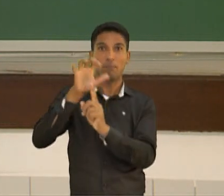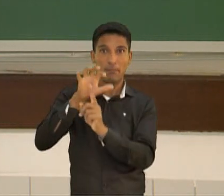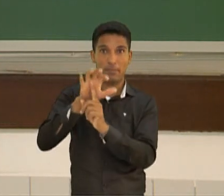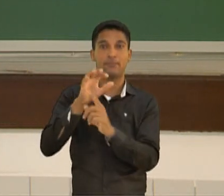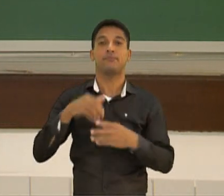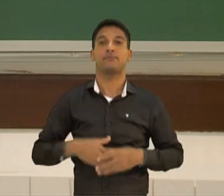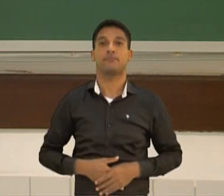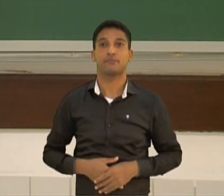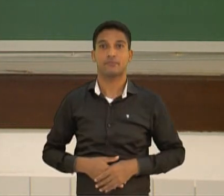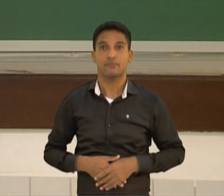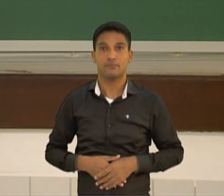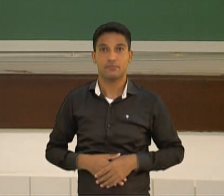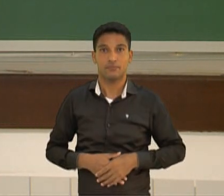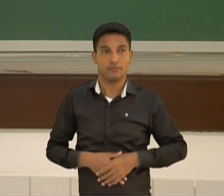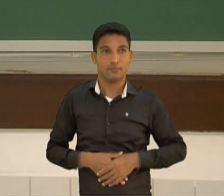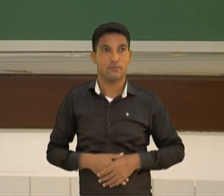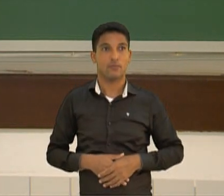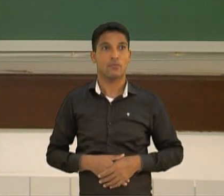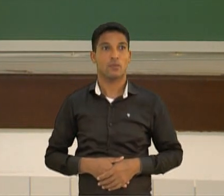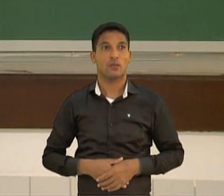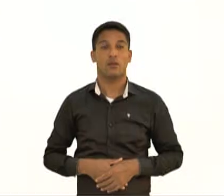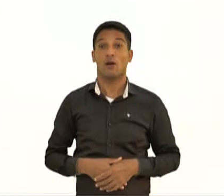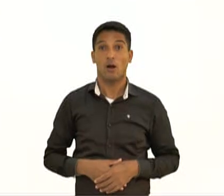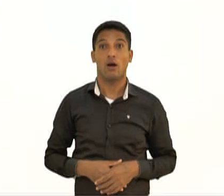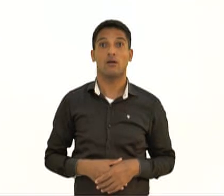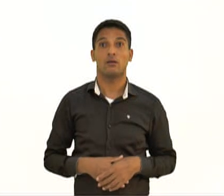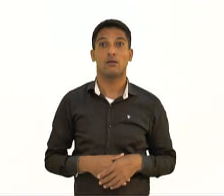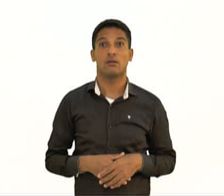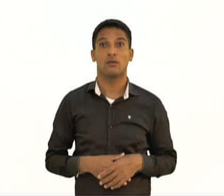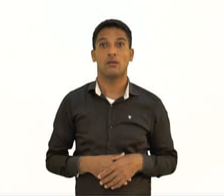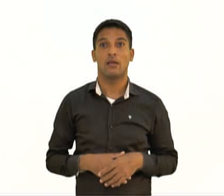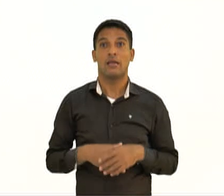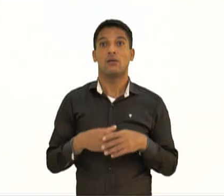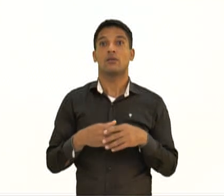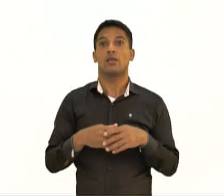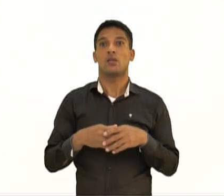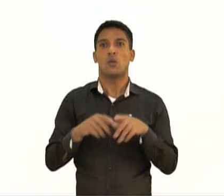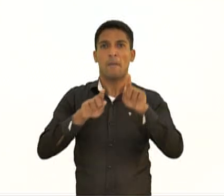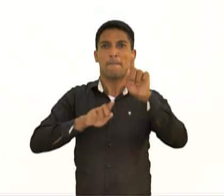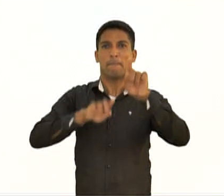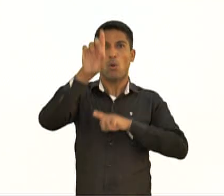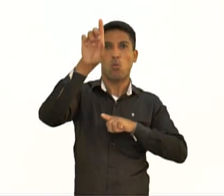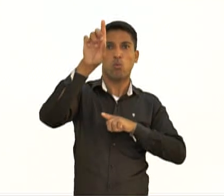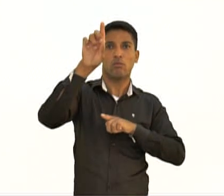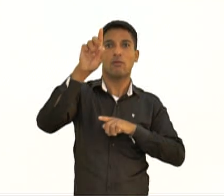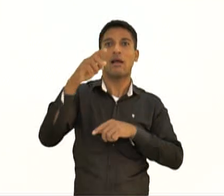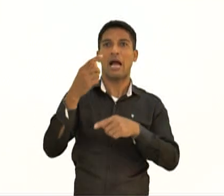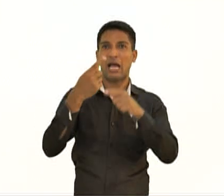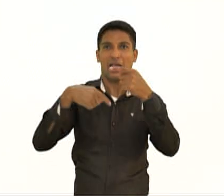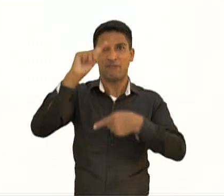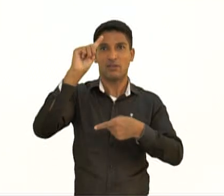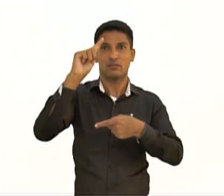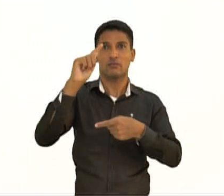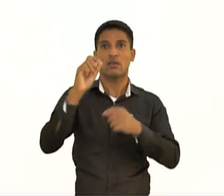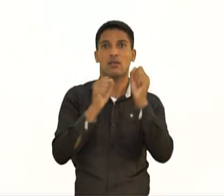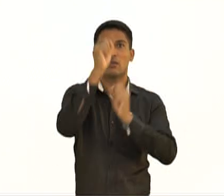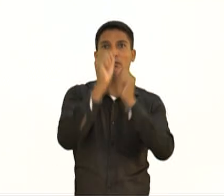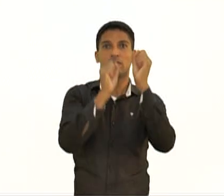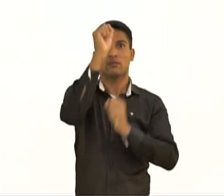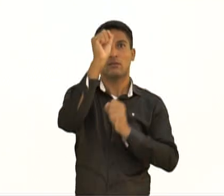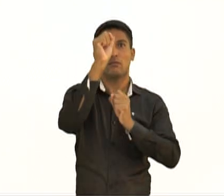só. Resultaram dos avanços e mudanças promovidos pela massiva industrialização